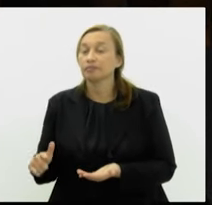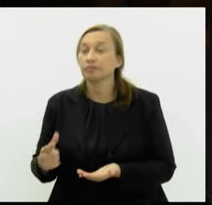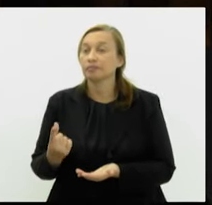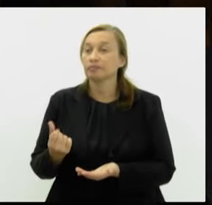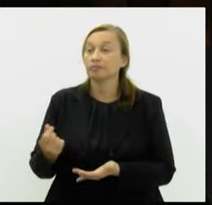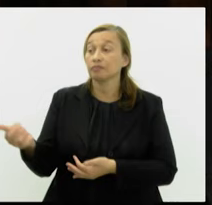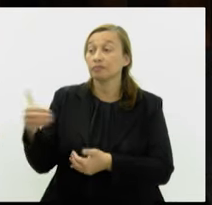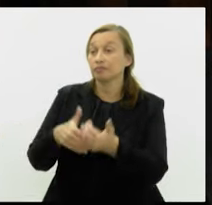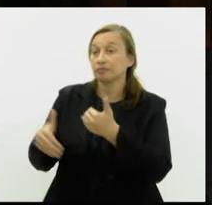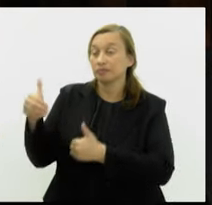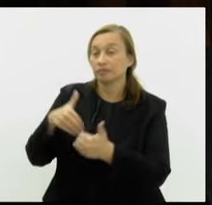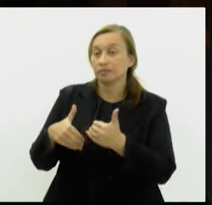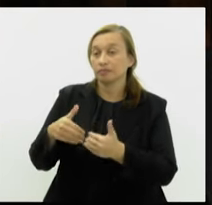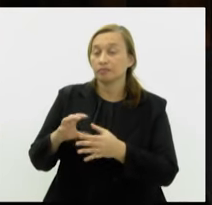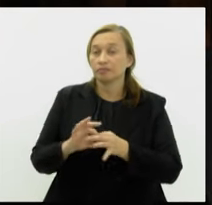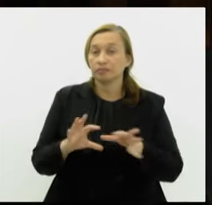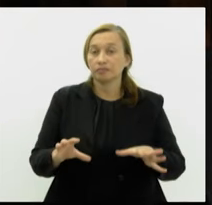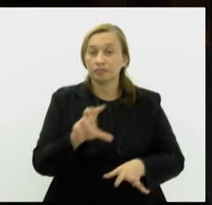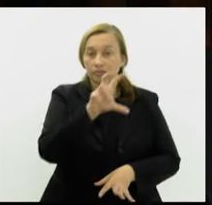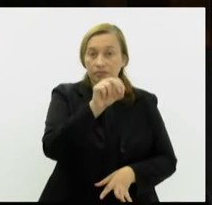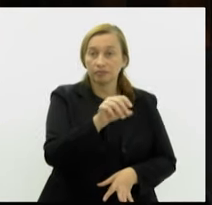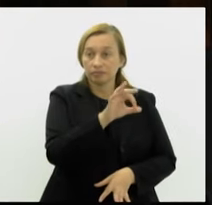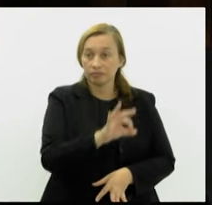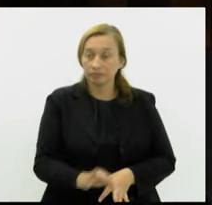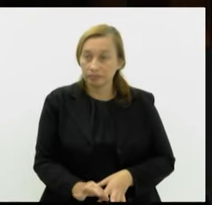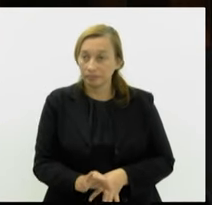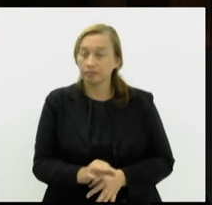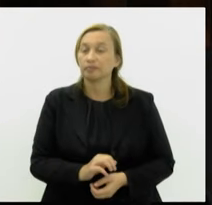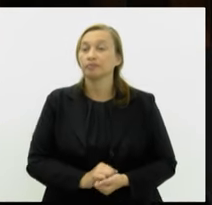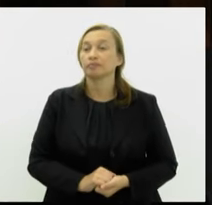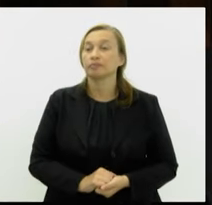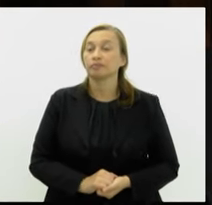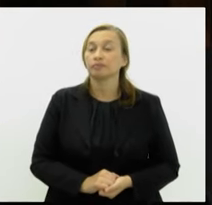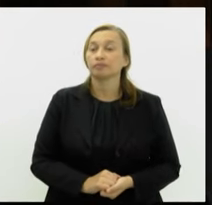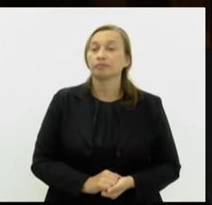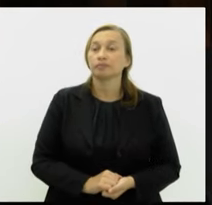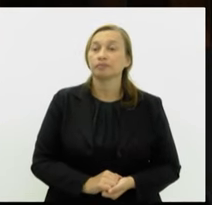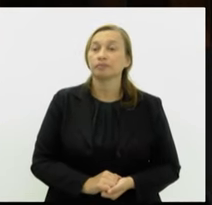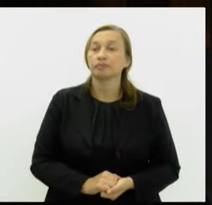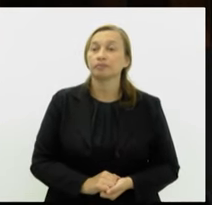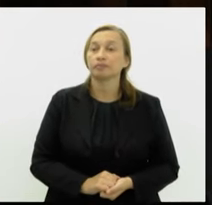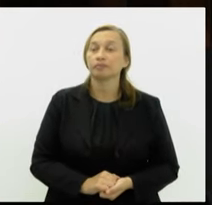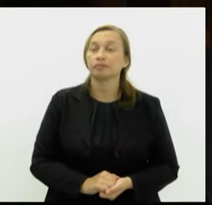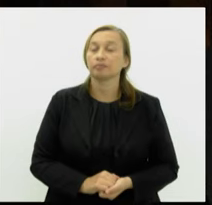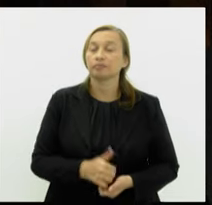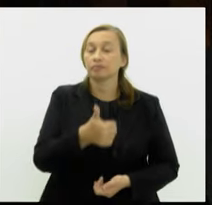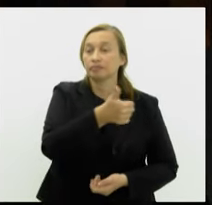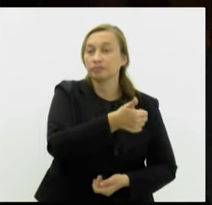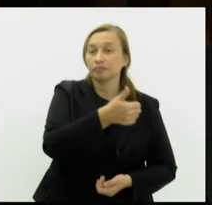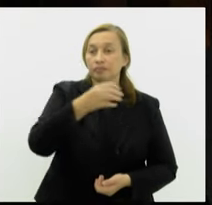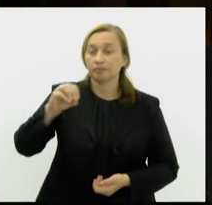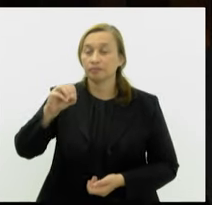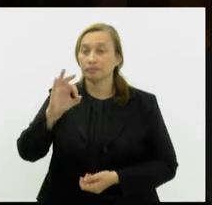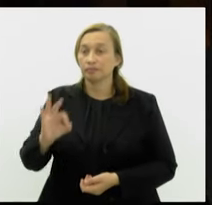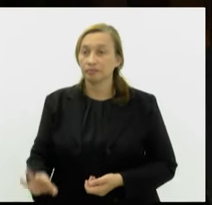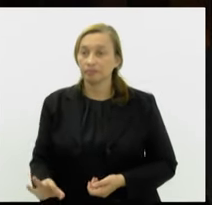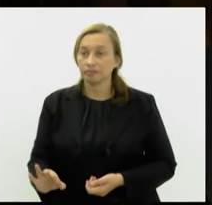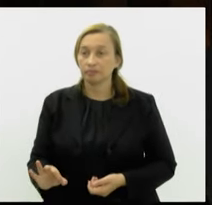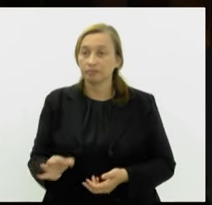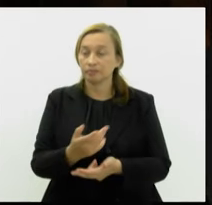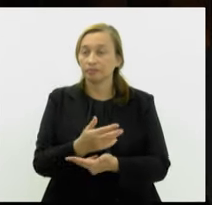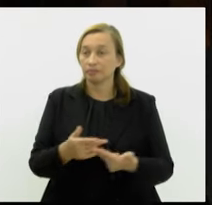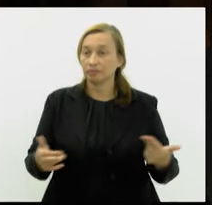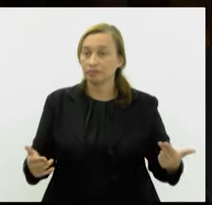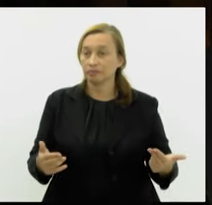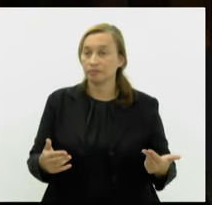ser 50% das receitas extras e passa a ser 100% de uma série